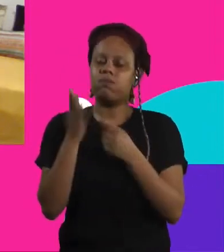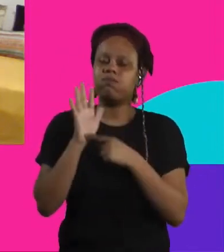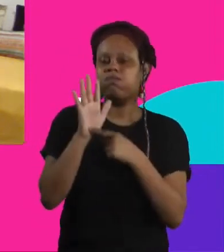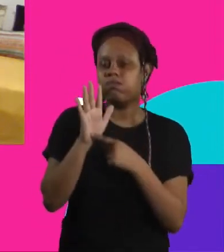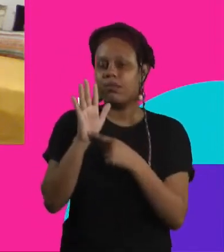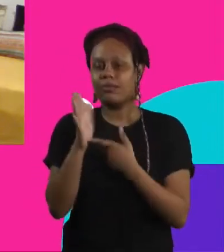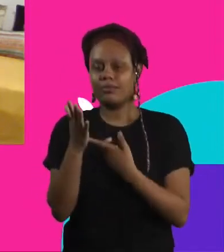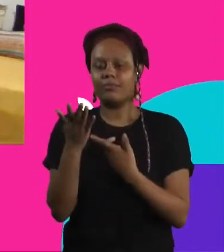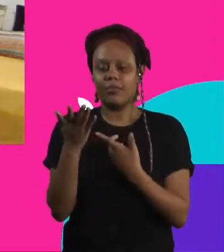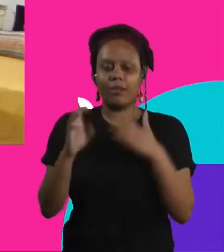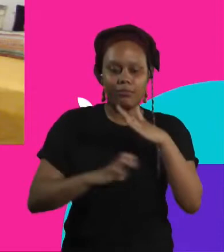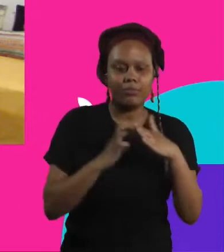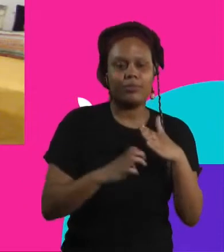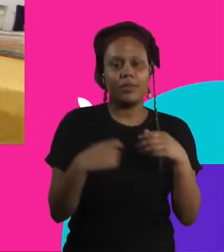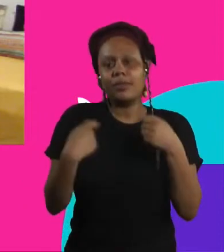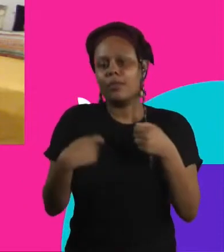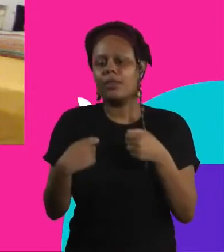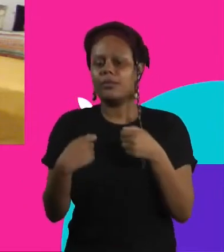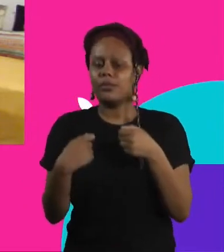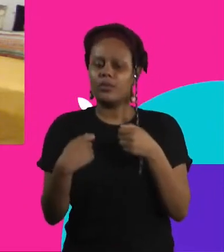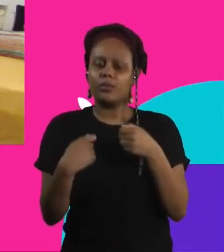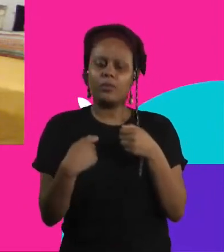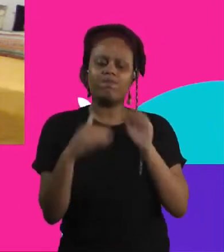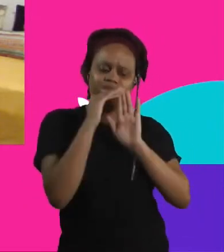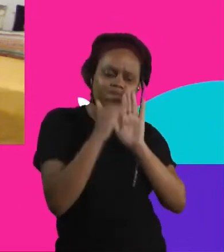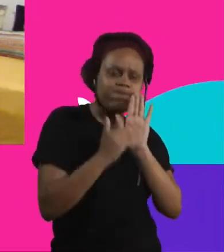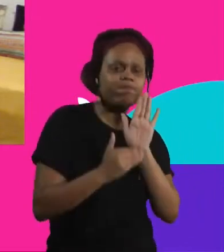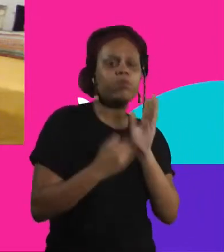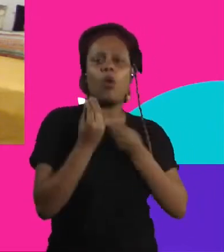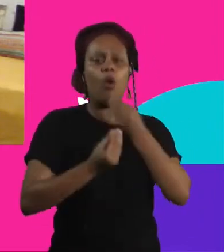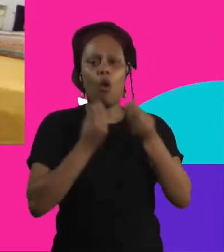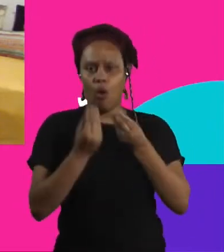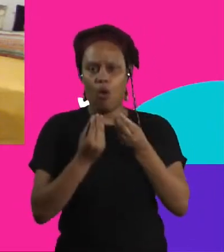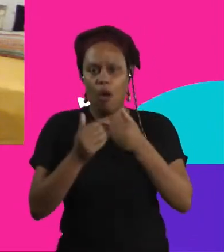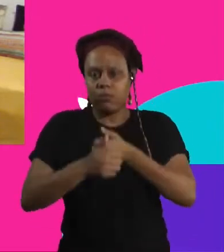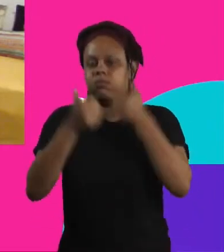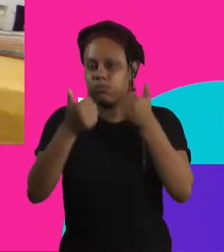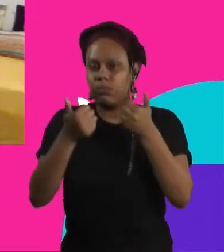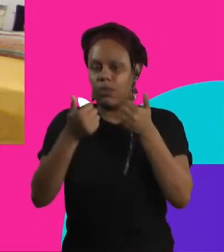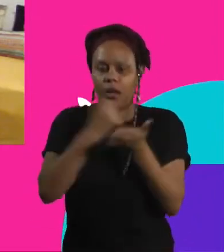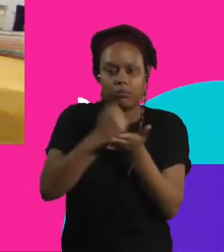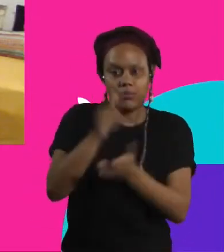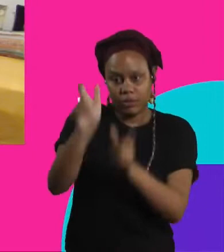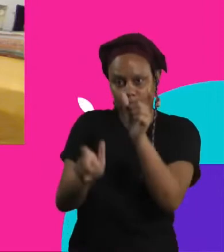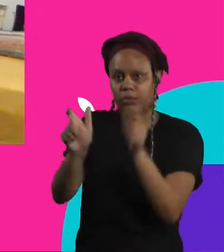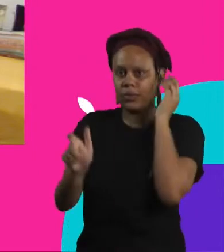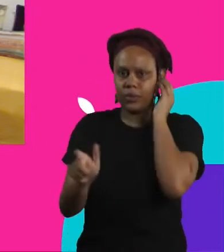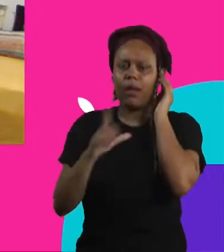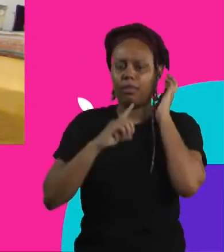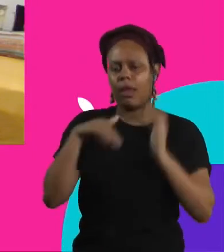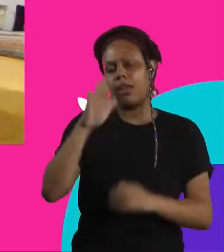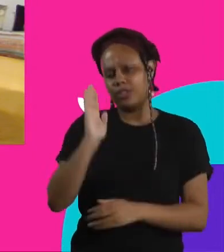E hoje a gente já tem grandes cases para contar aí, para inspirar outras empresas. Mais de 160 mil